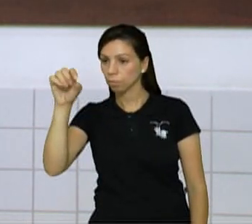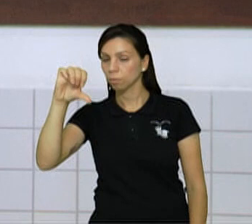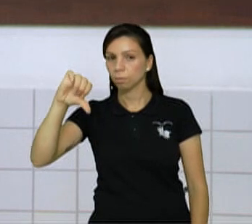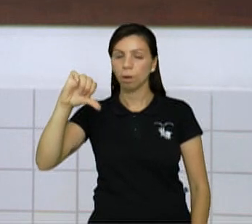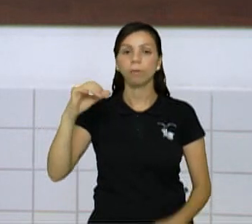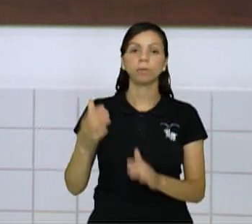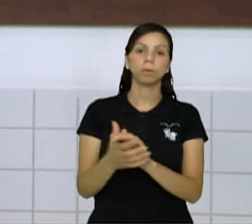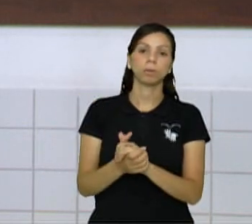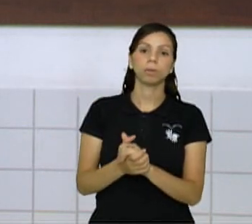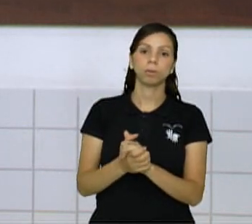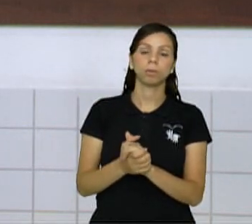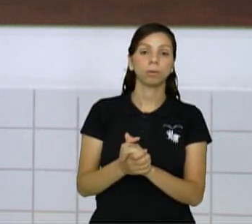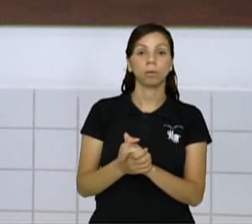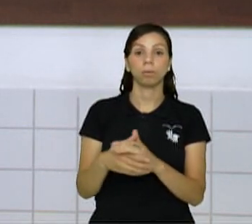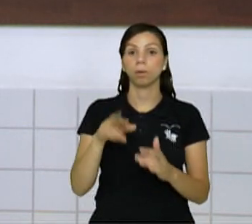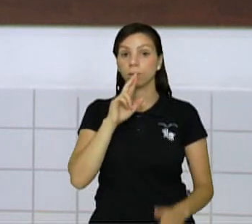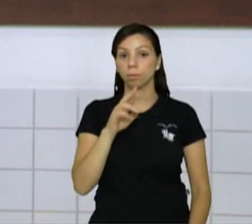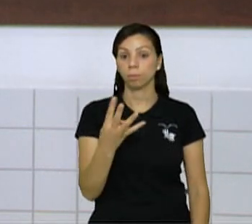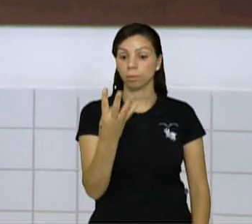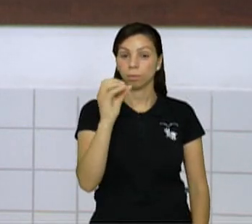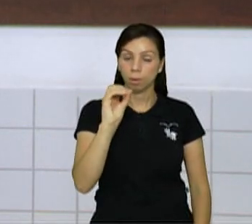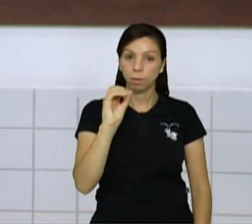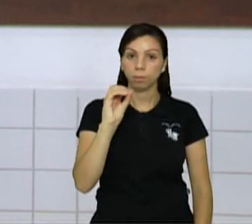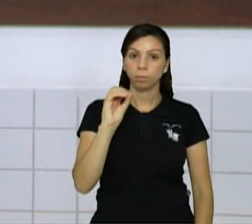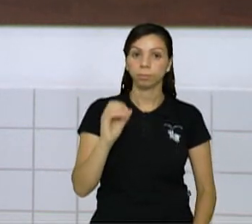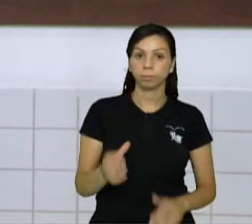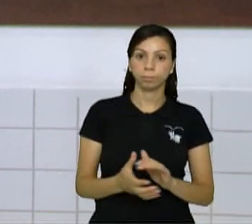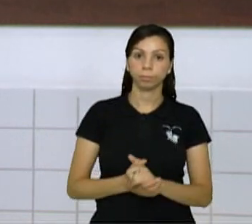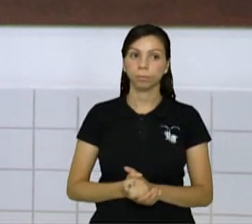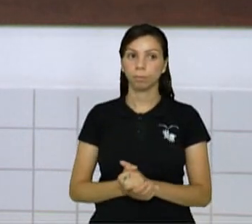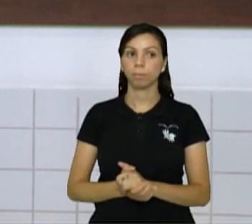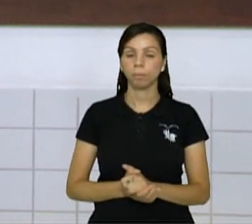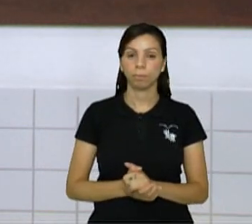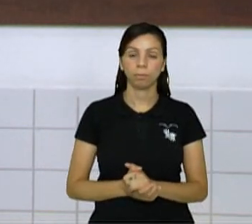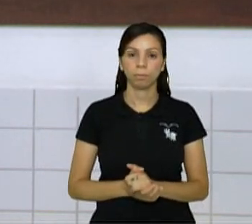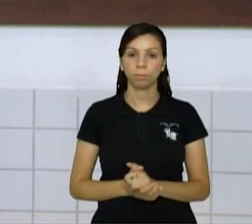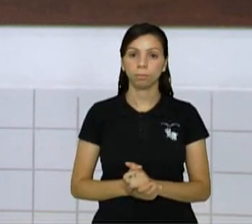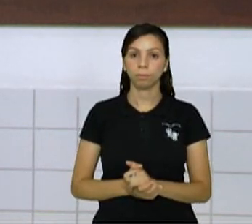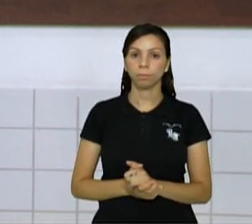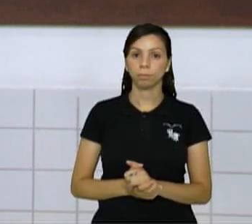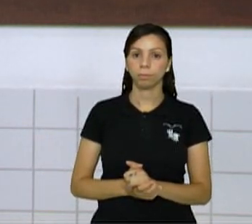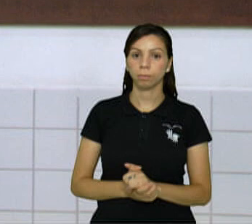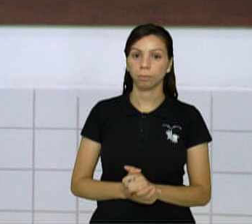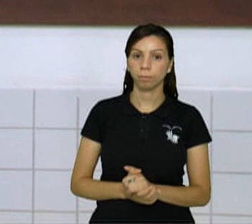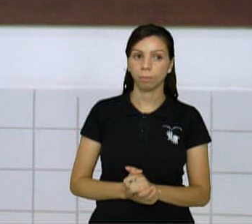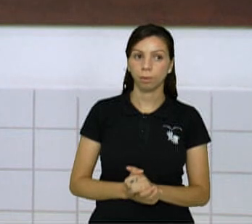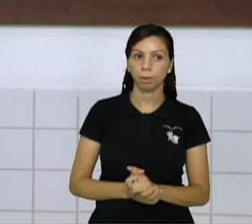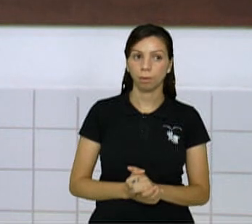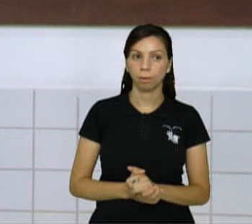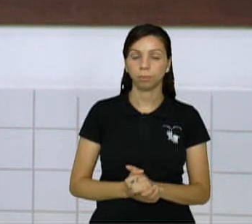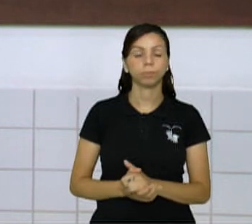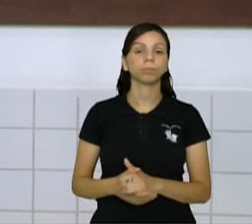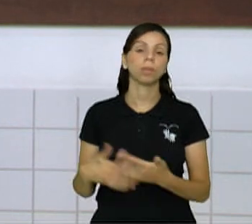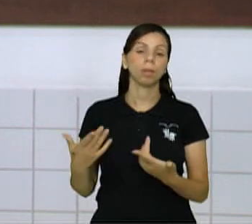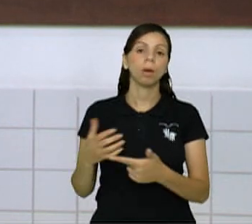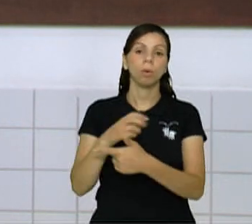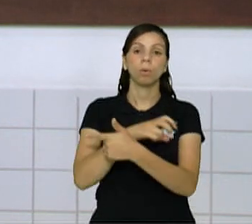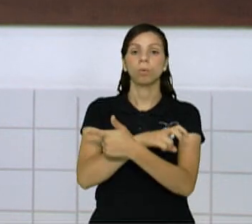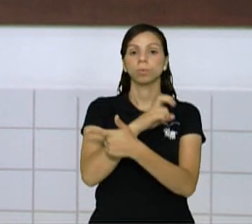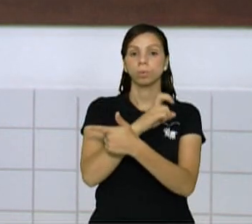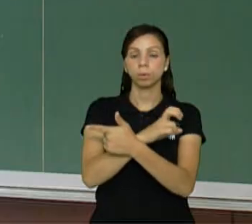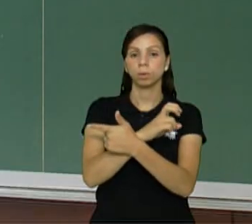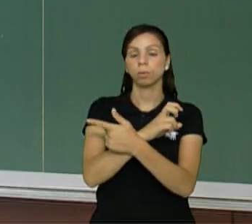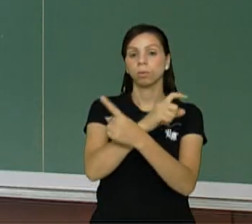9 dá 40. 360 dividido por 9 dá 40. O 5 que estava dividindo,